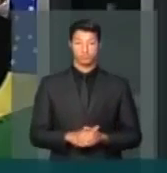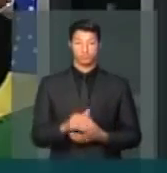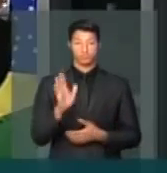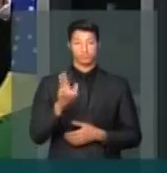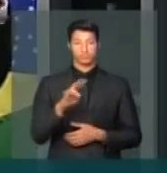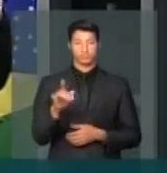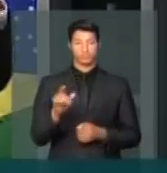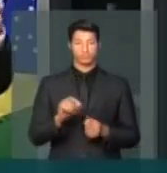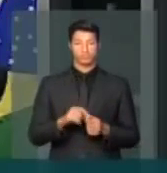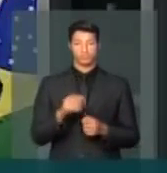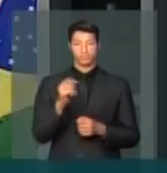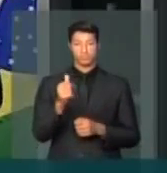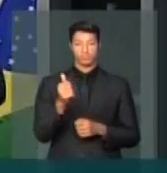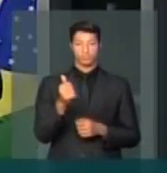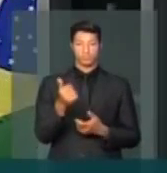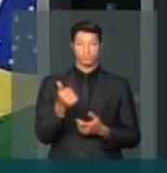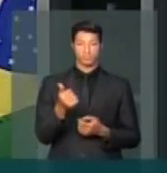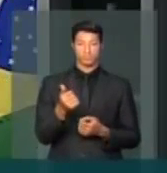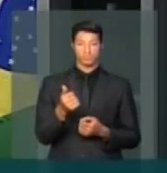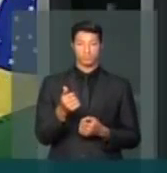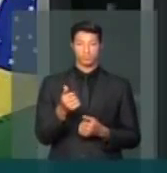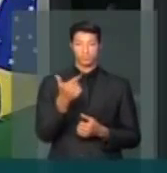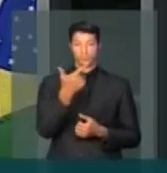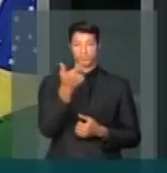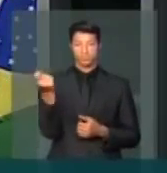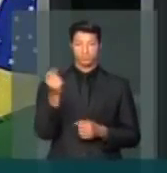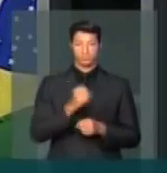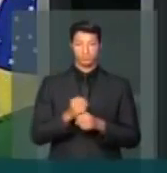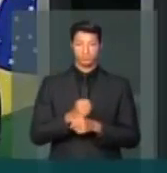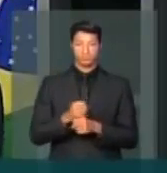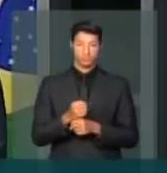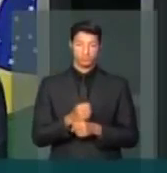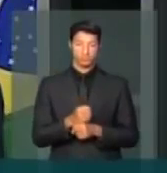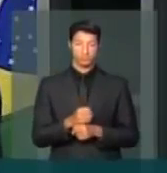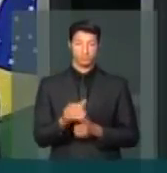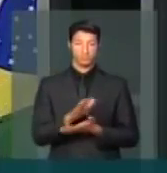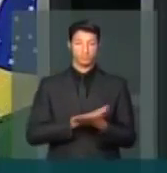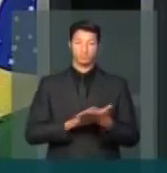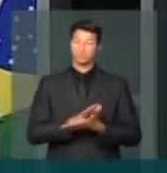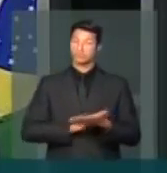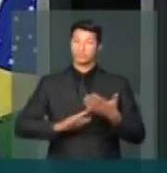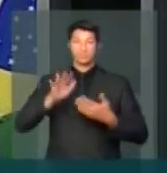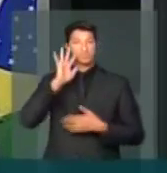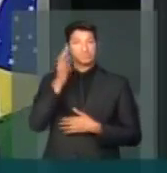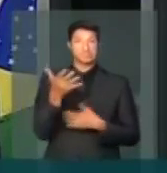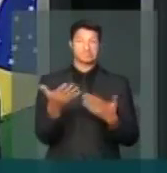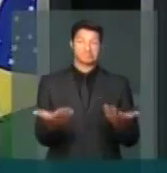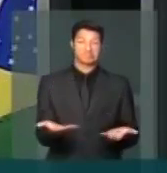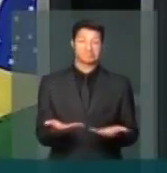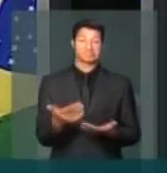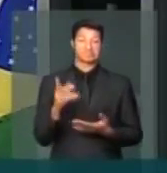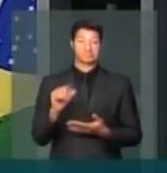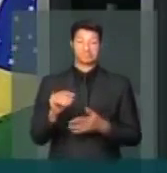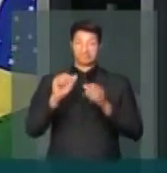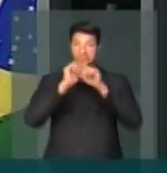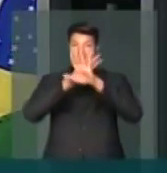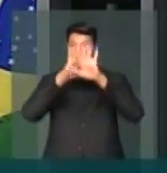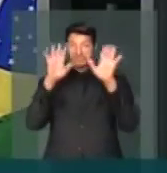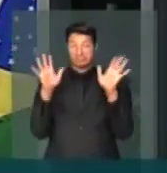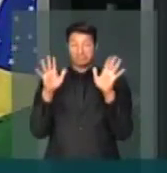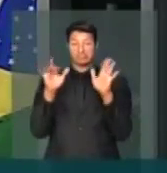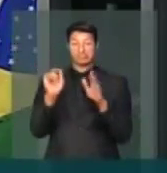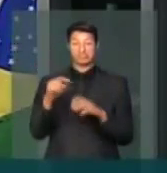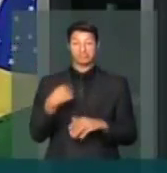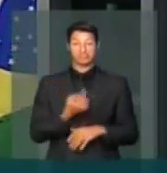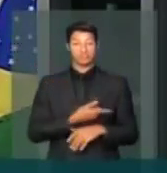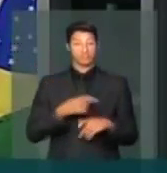já vai para quase 20 anos e nada se resolve. Ou seja, essa transparência